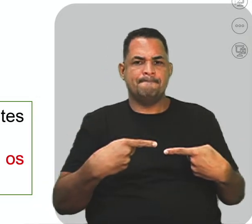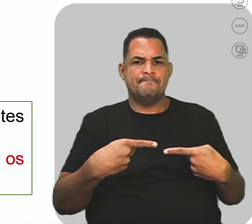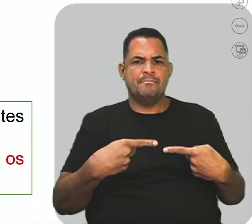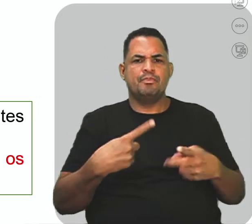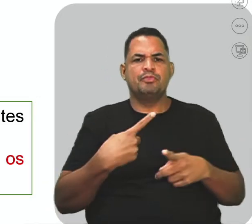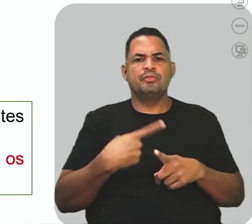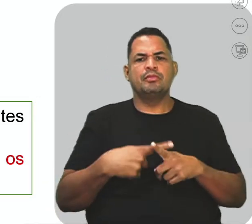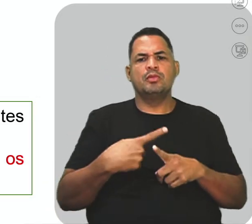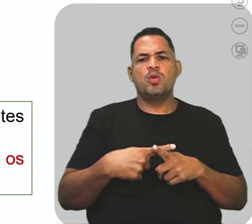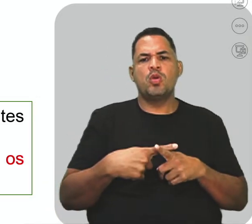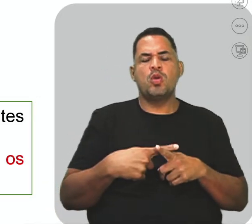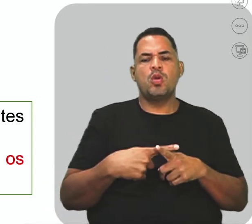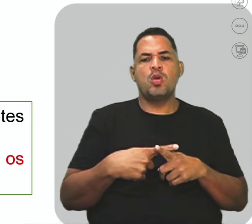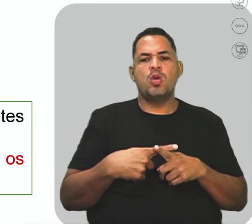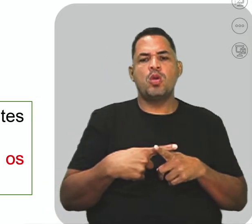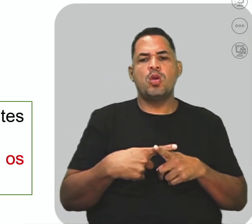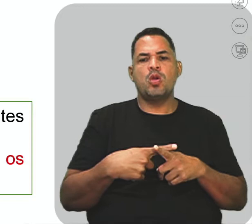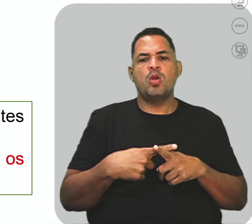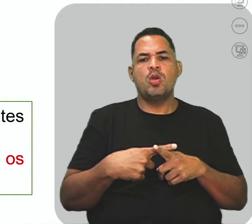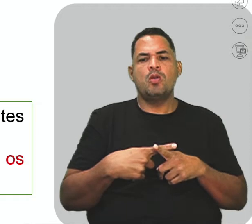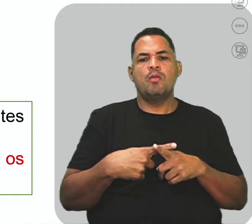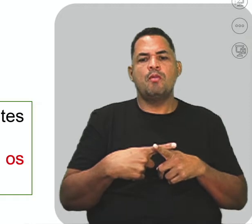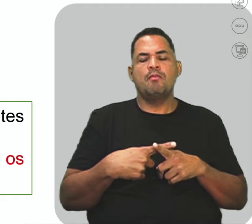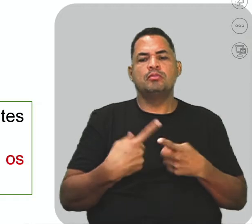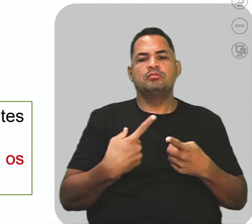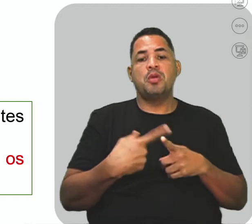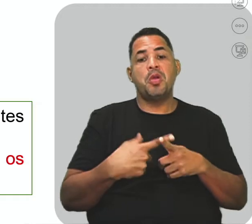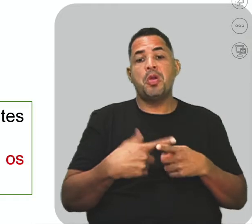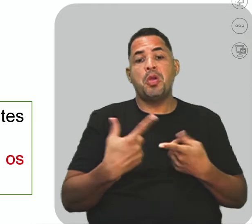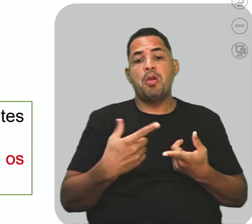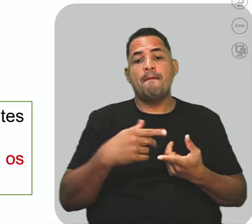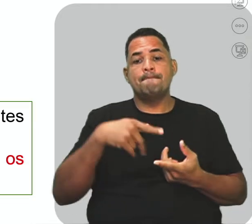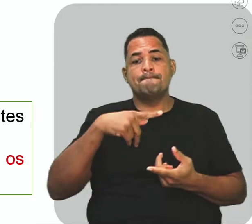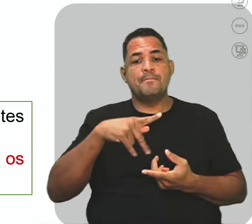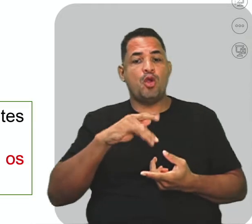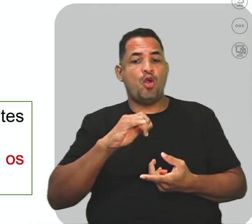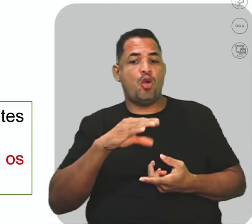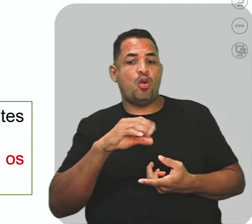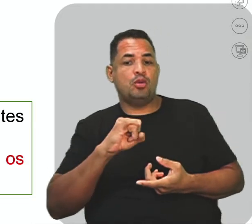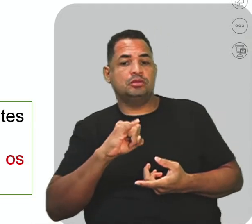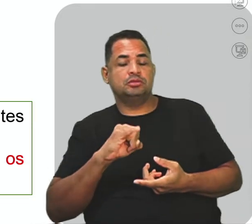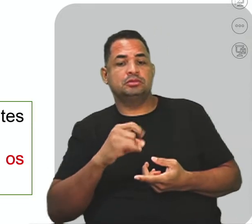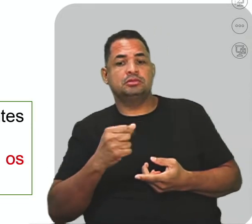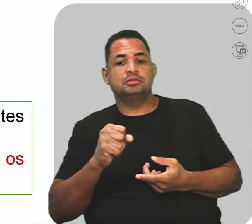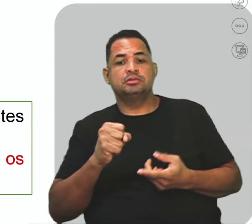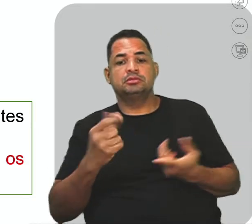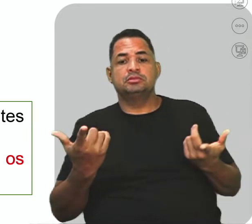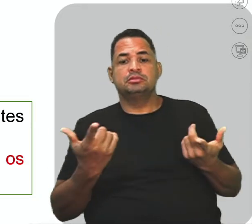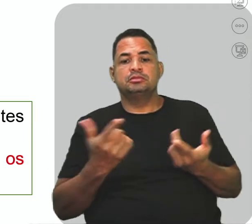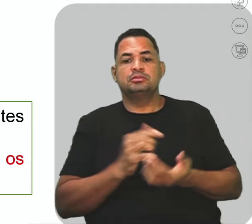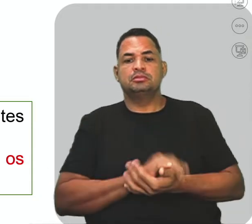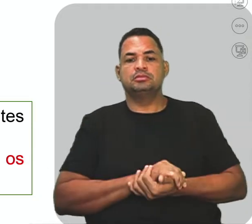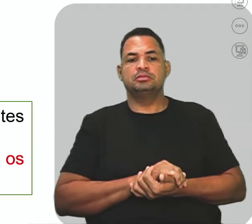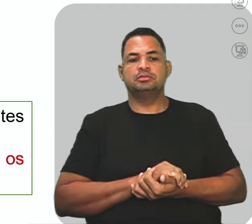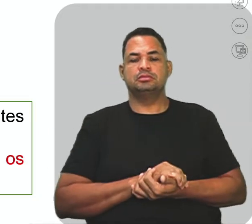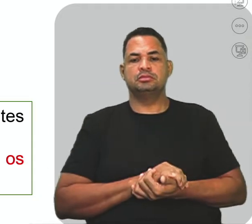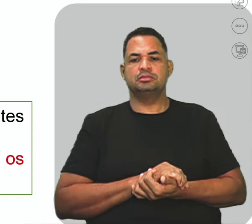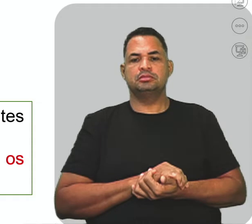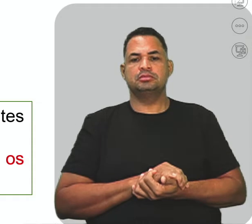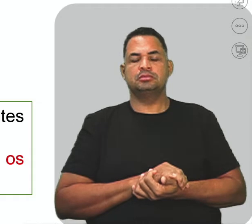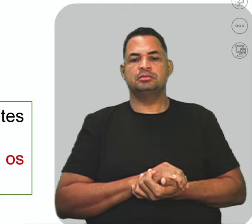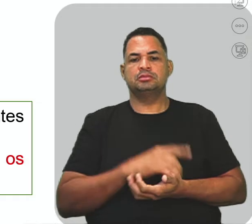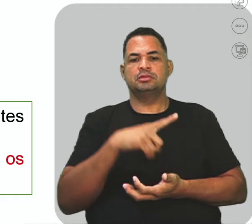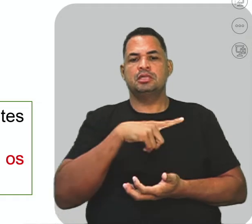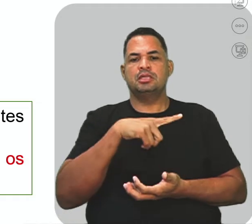por quê? Porque nós já vamos ter aqui o pois, olha, seguindo as setas, né? Beleza? Então, a gente